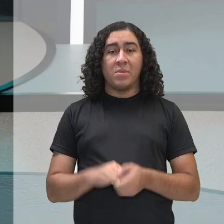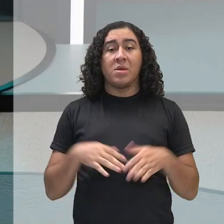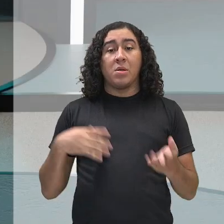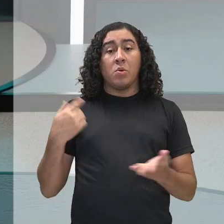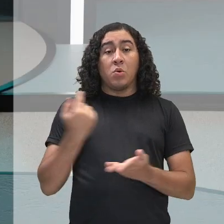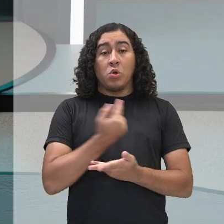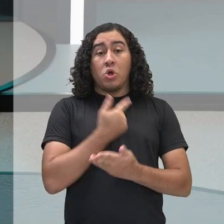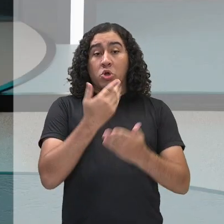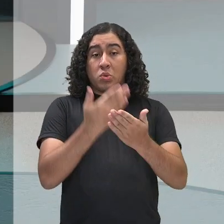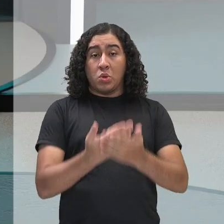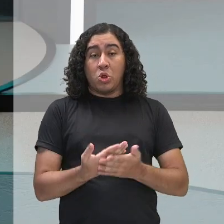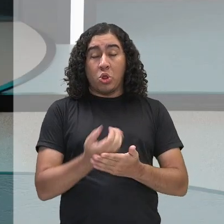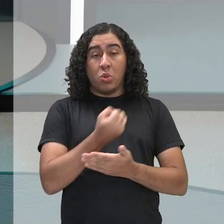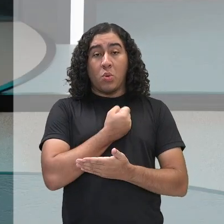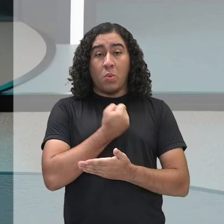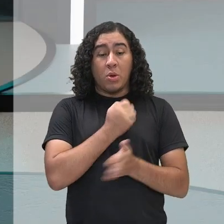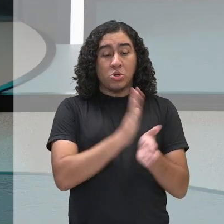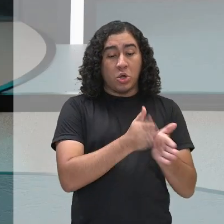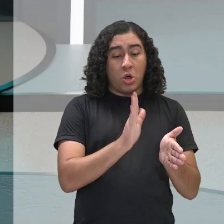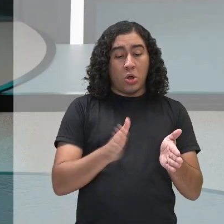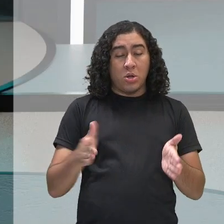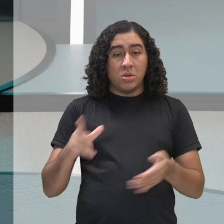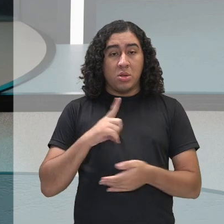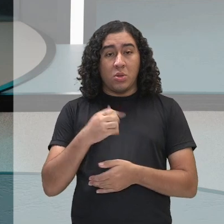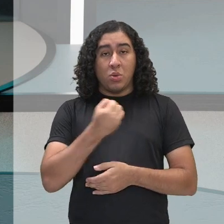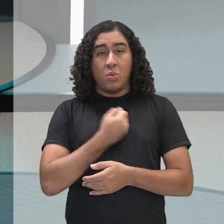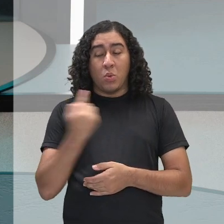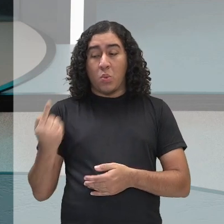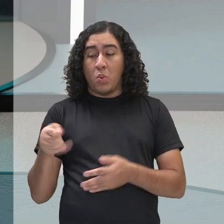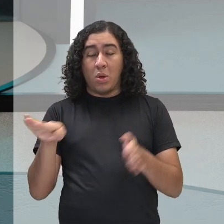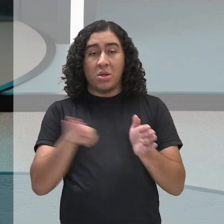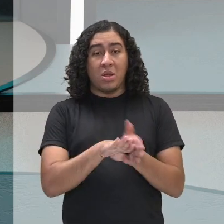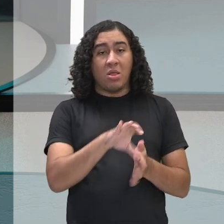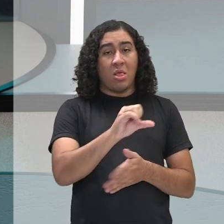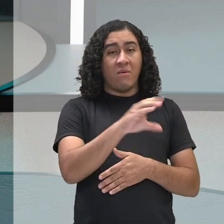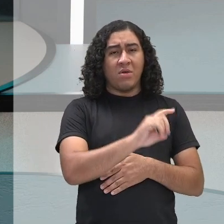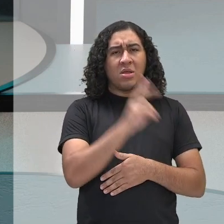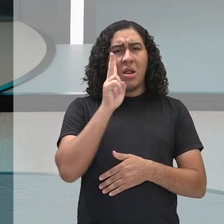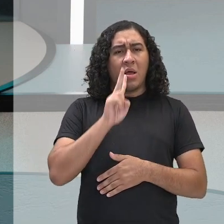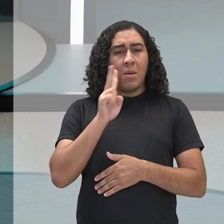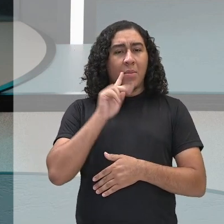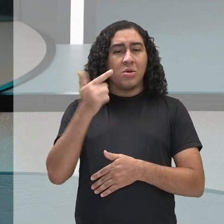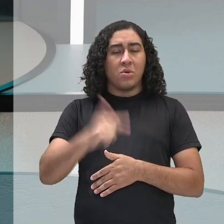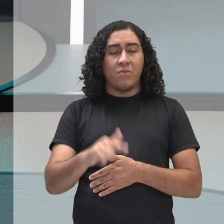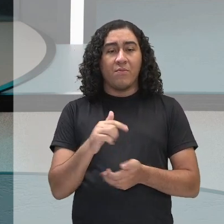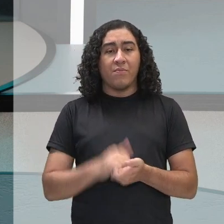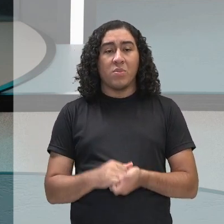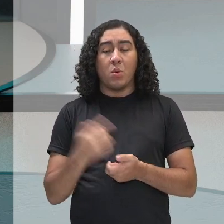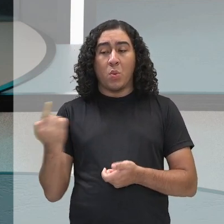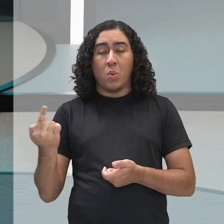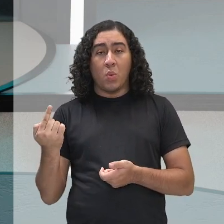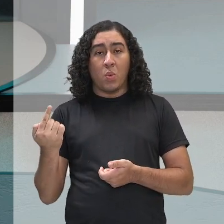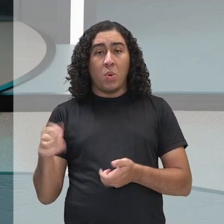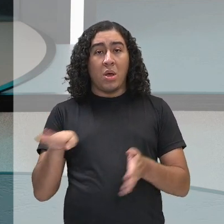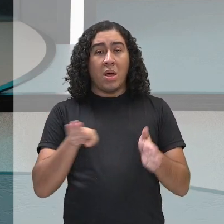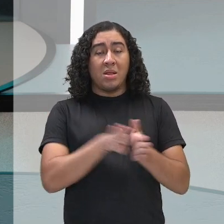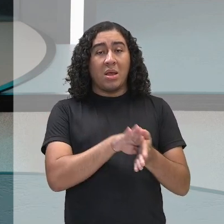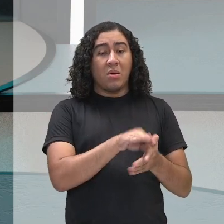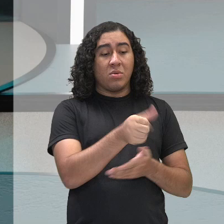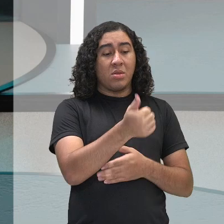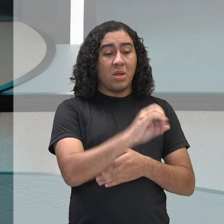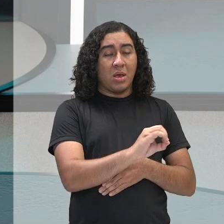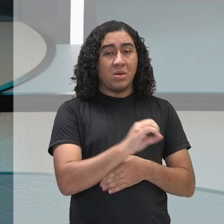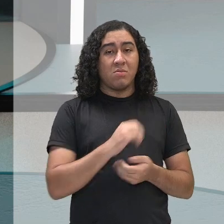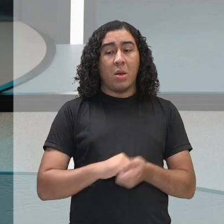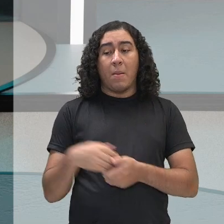os números ordinais do número 1 até o 90. Vamos relembrar-os aqui do 1 até o 10, né? Do primeiro